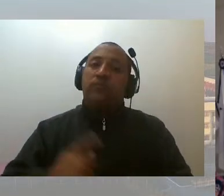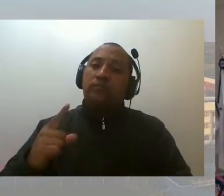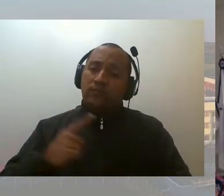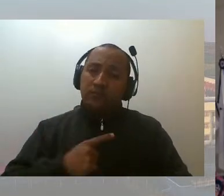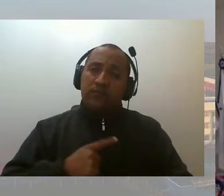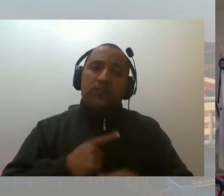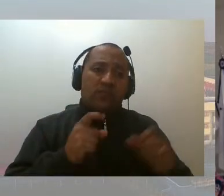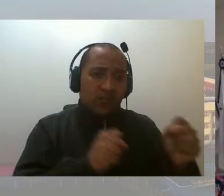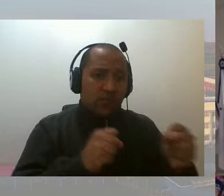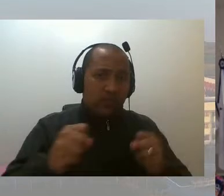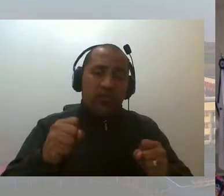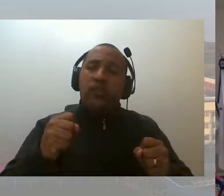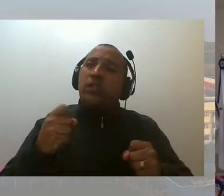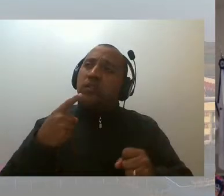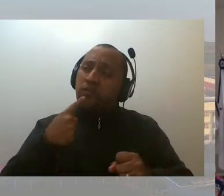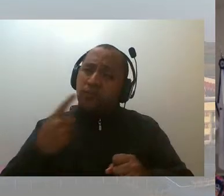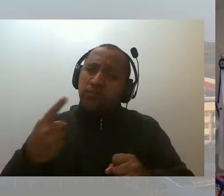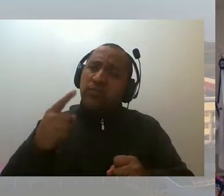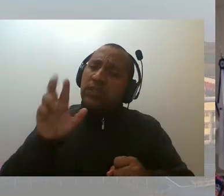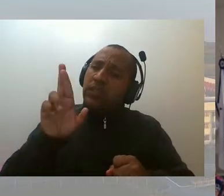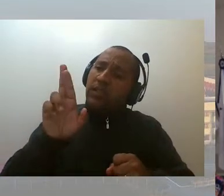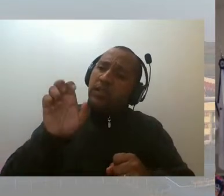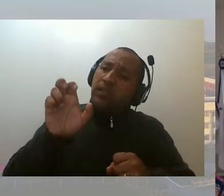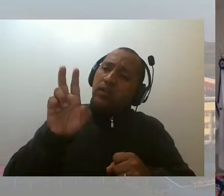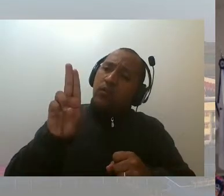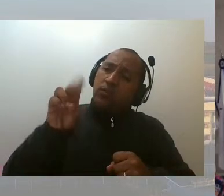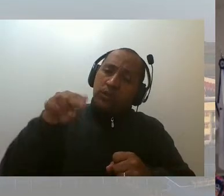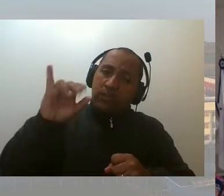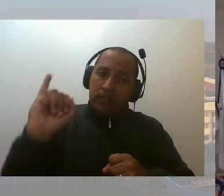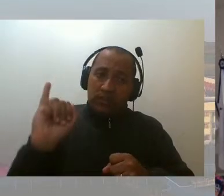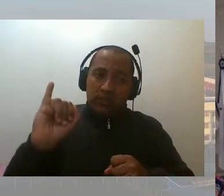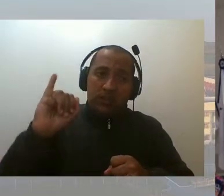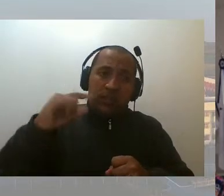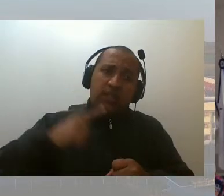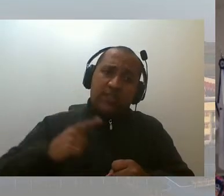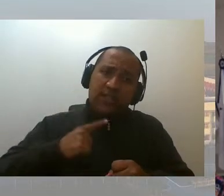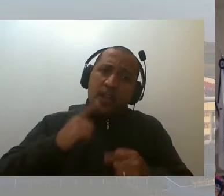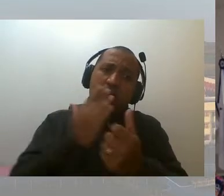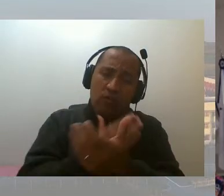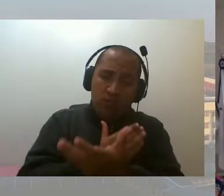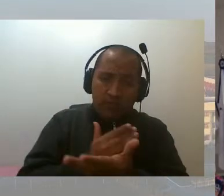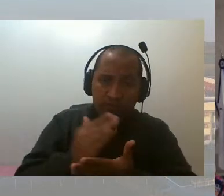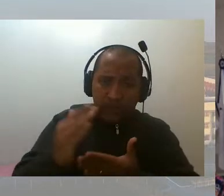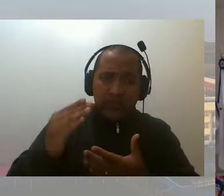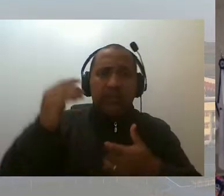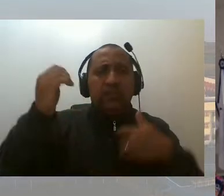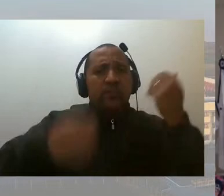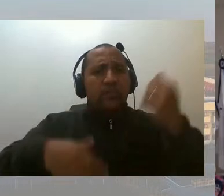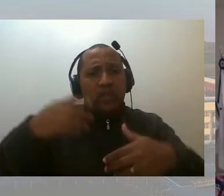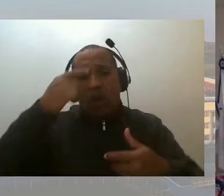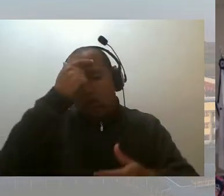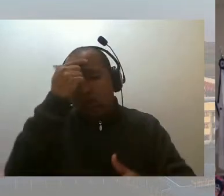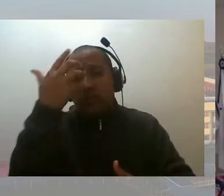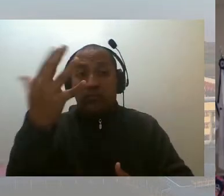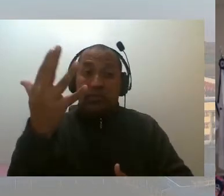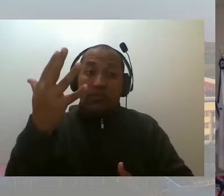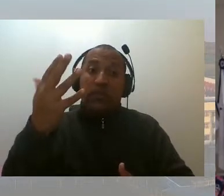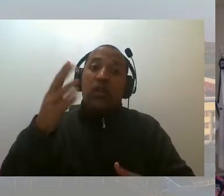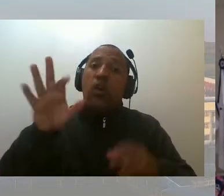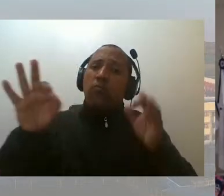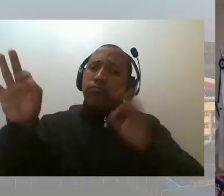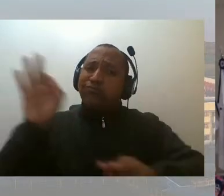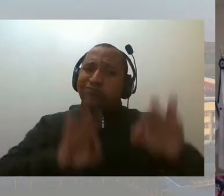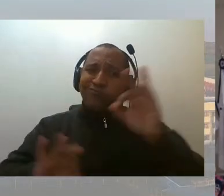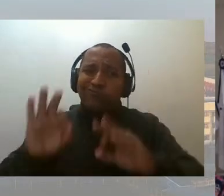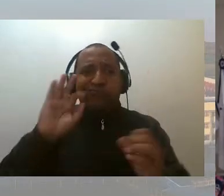principalmente à política de Reúne, que deu origem à Unipampa. Assim, o projeto dessa universidade nasce